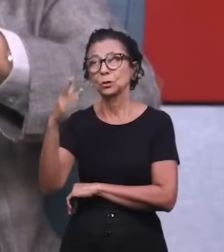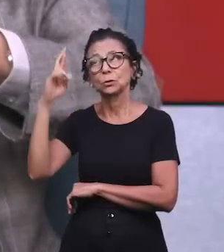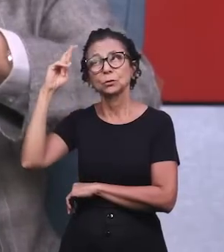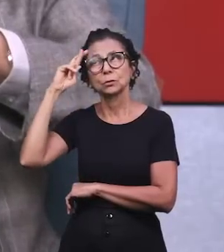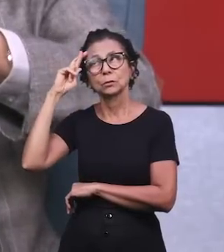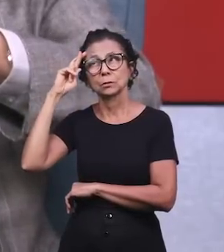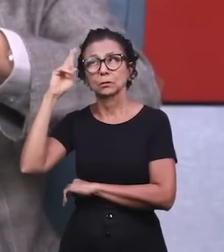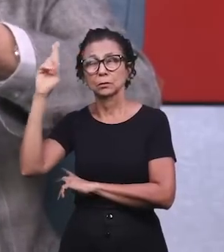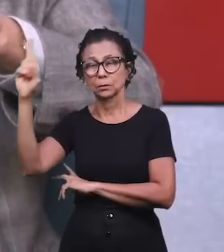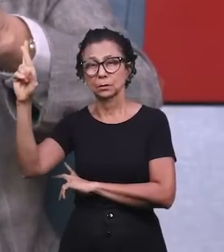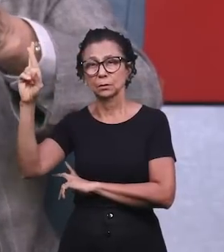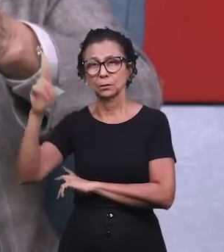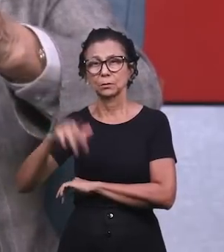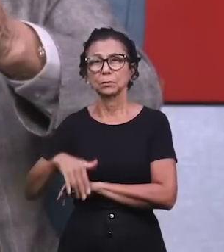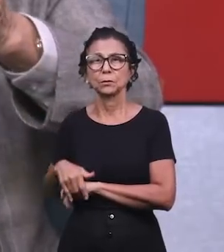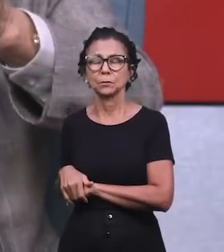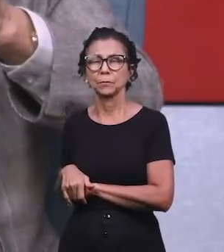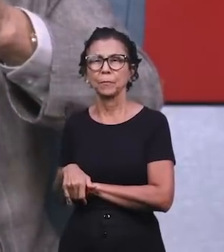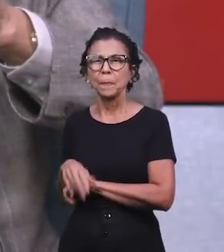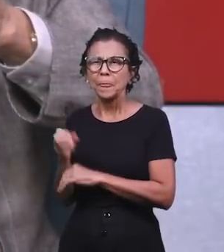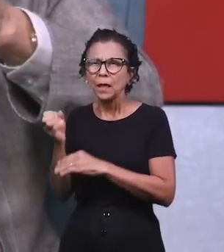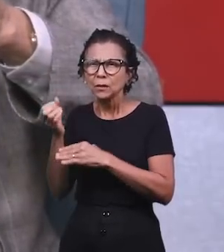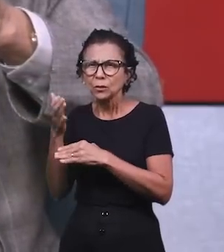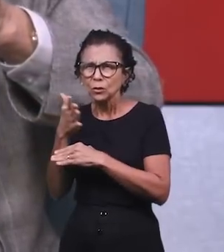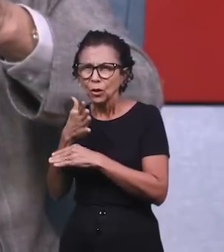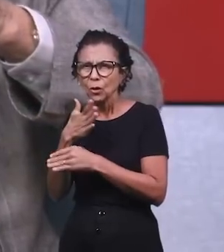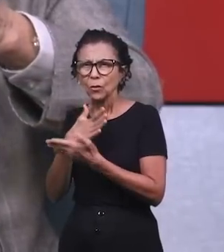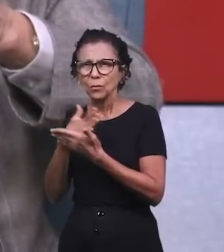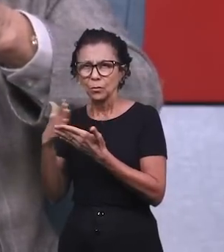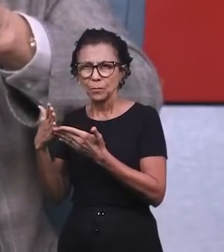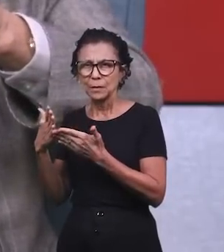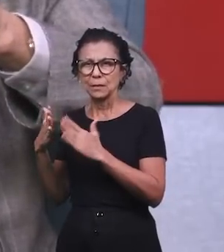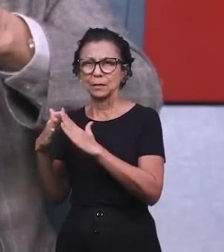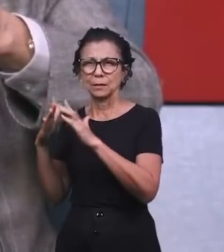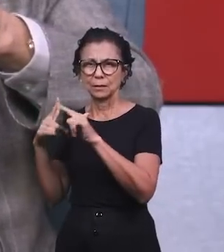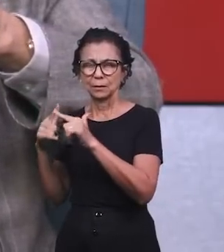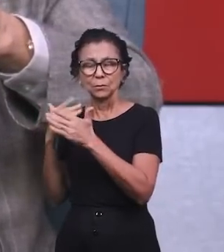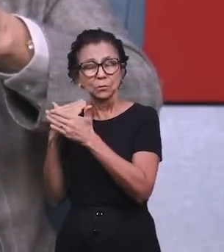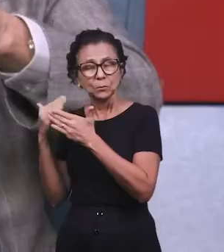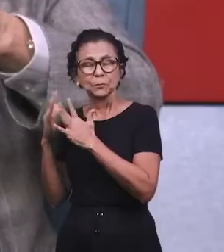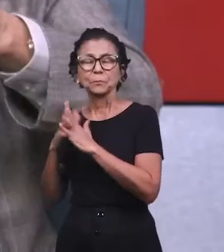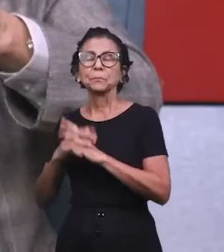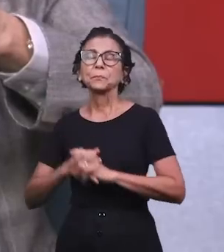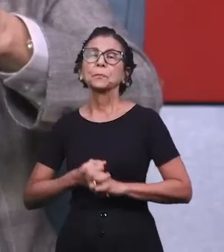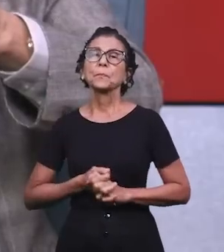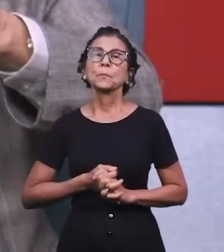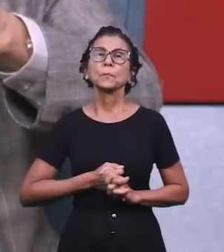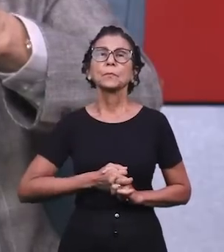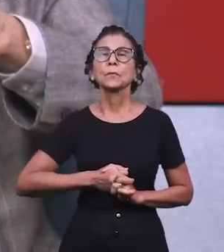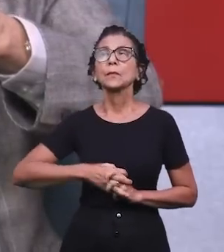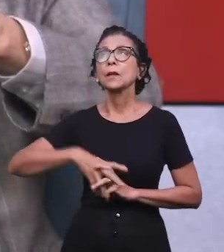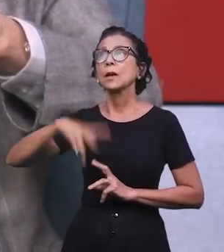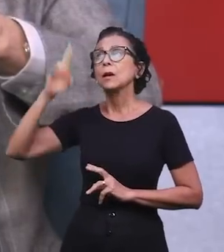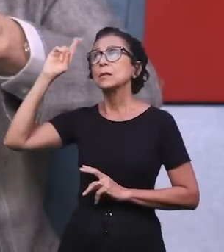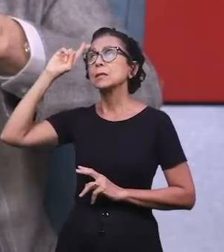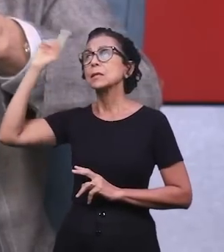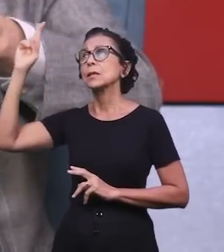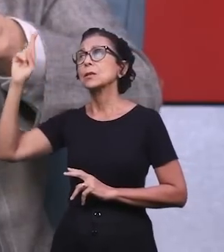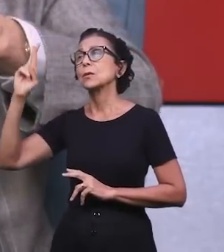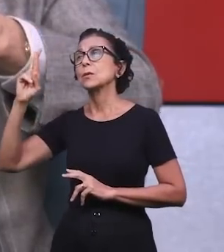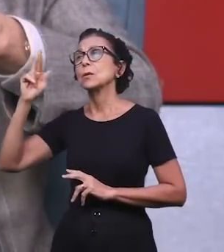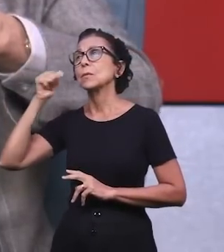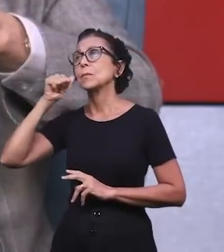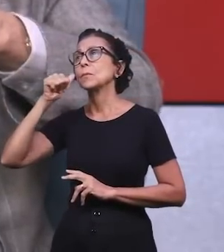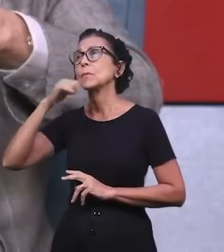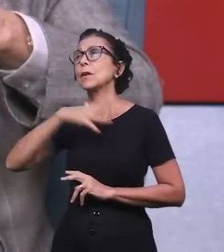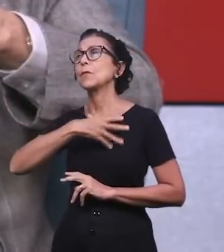Senhor, ela era nova na igreja, começando a igreja. Opera na vida da minha filha, que